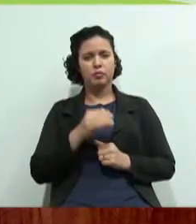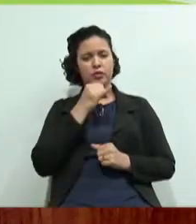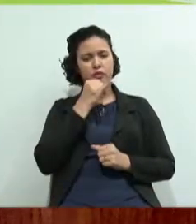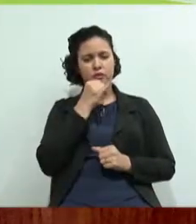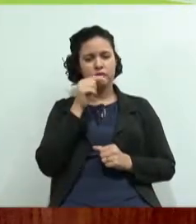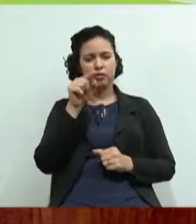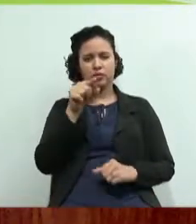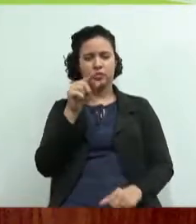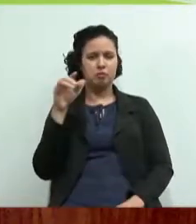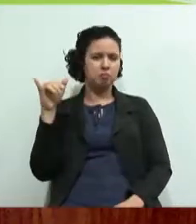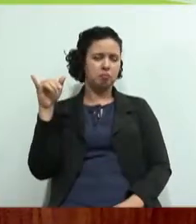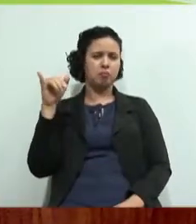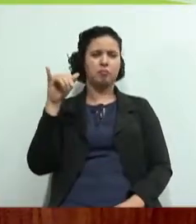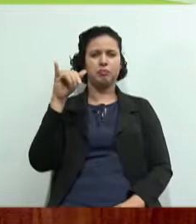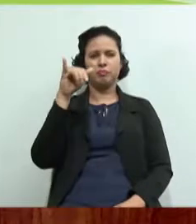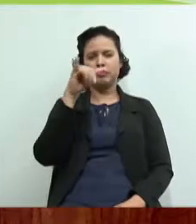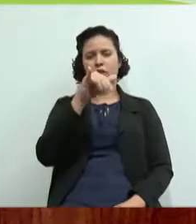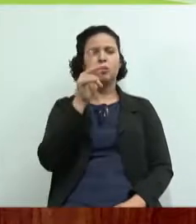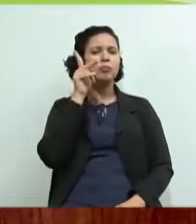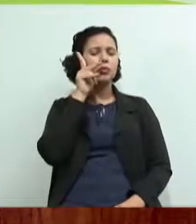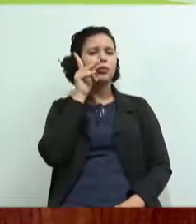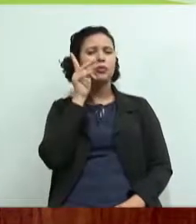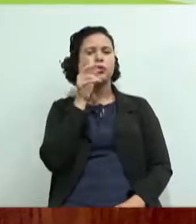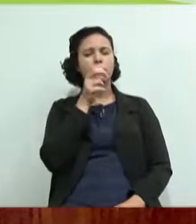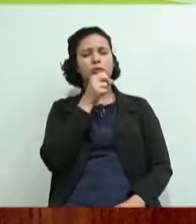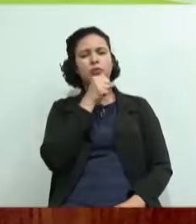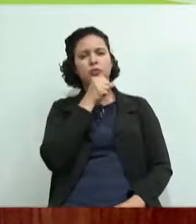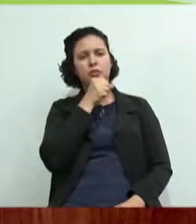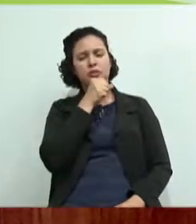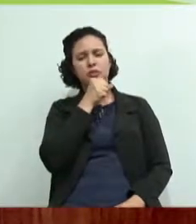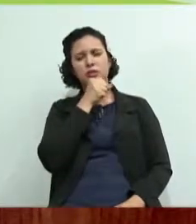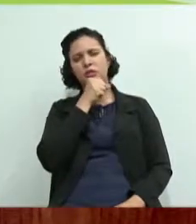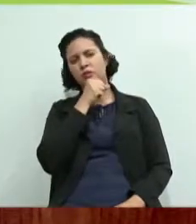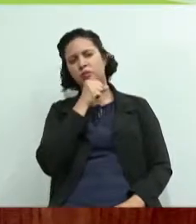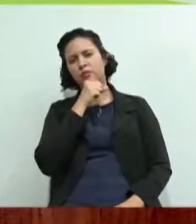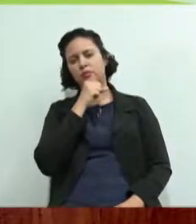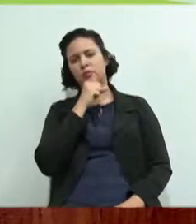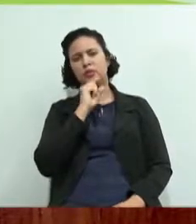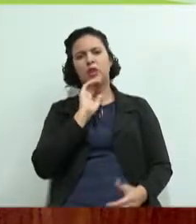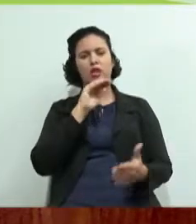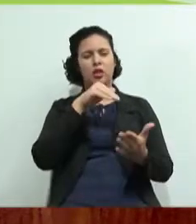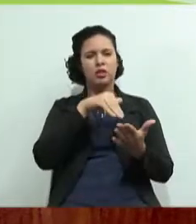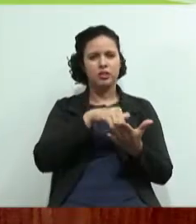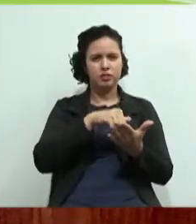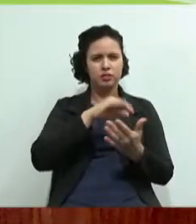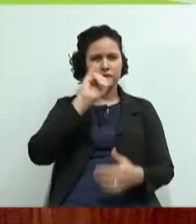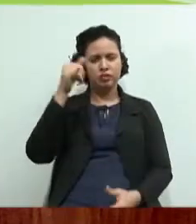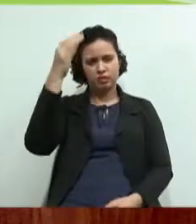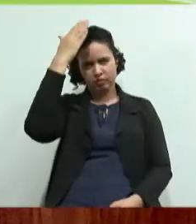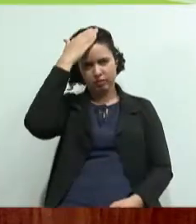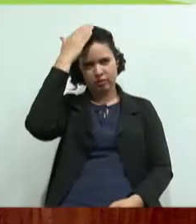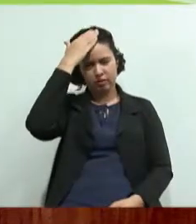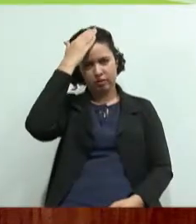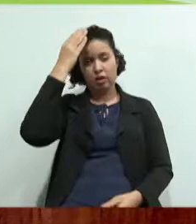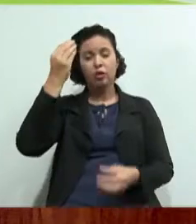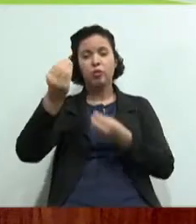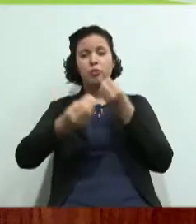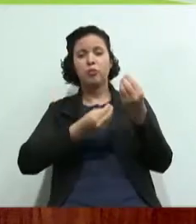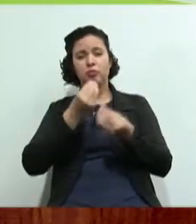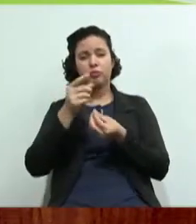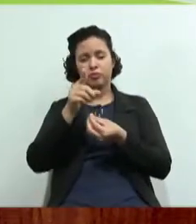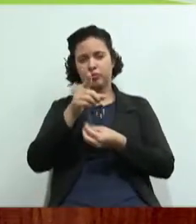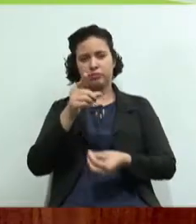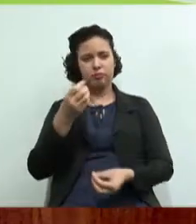viagem, a título de exemplo, de Porto Velho a de Paraná. Como que o senhor vai fazer essa simples ação